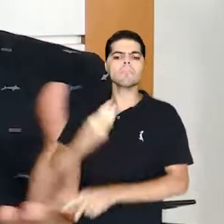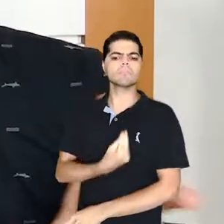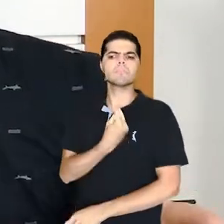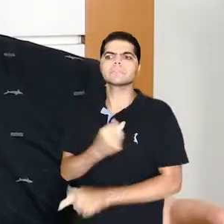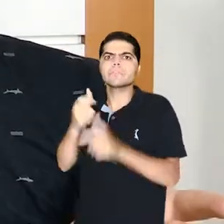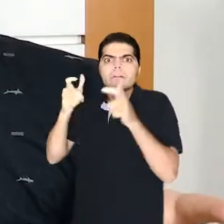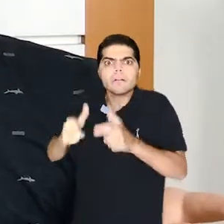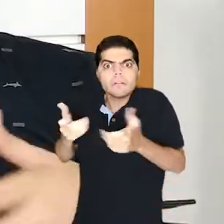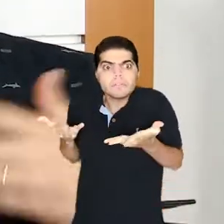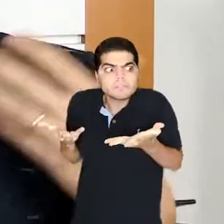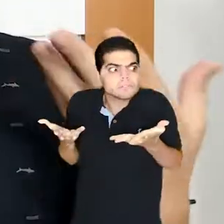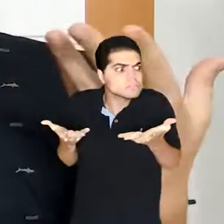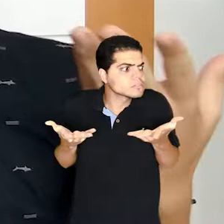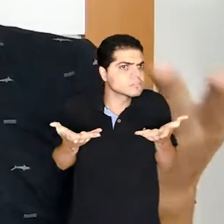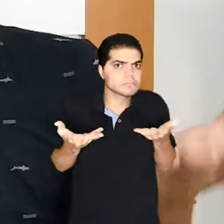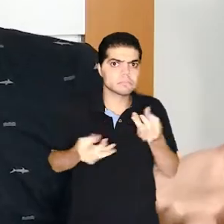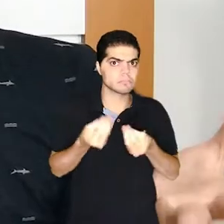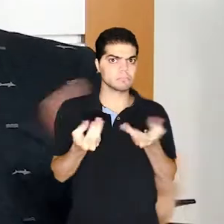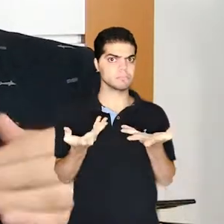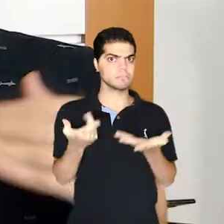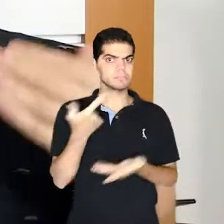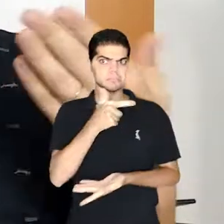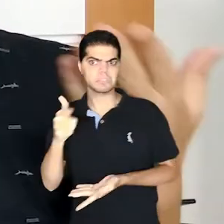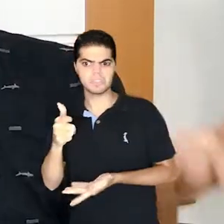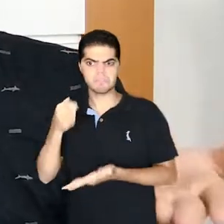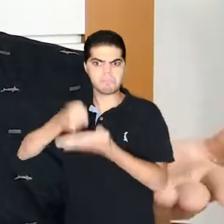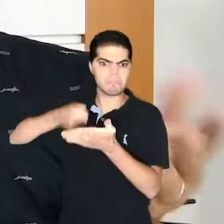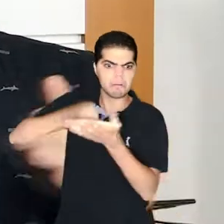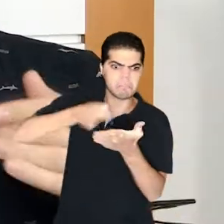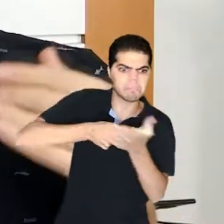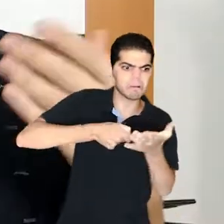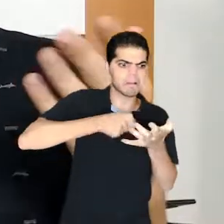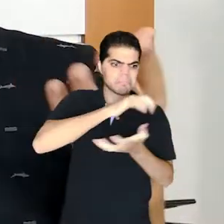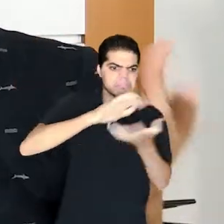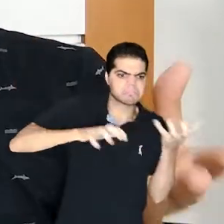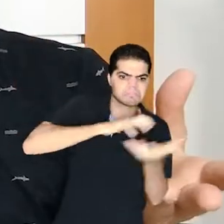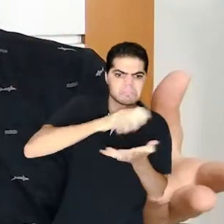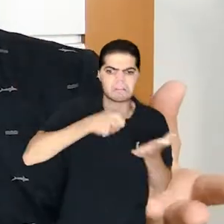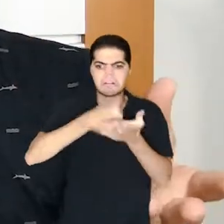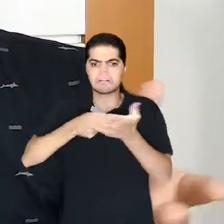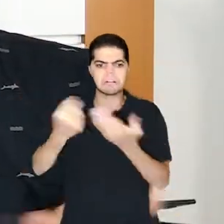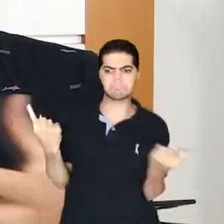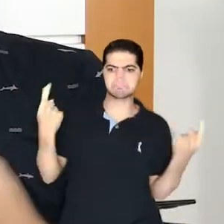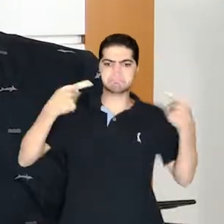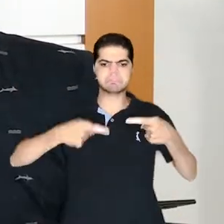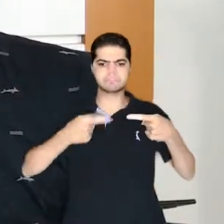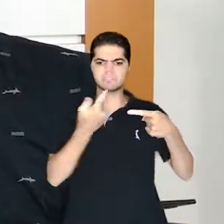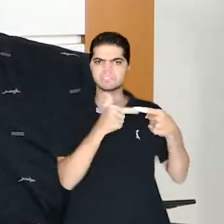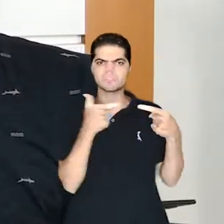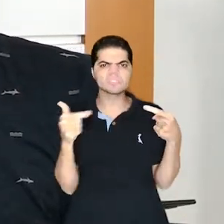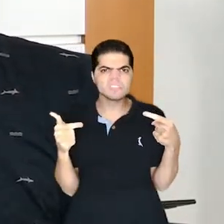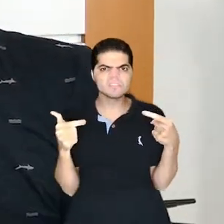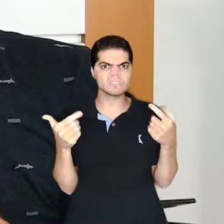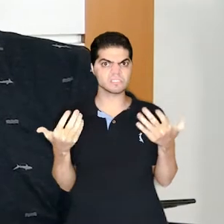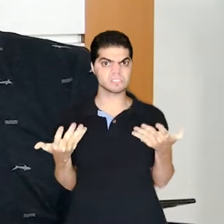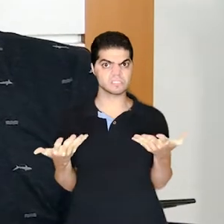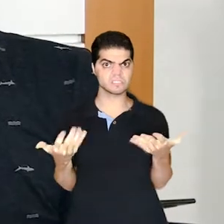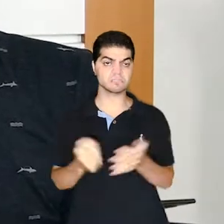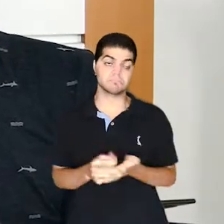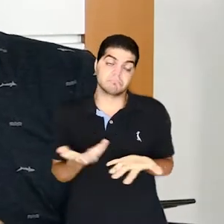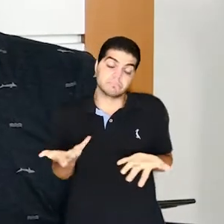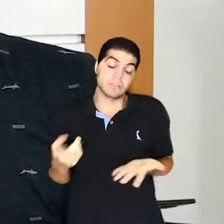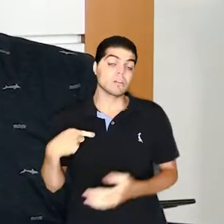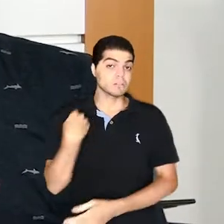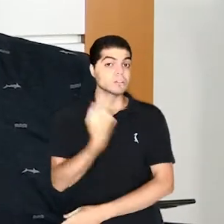brasileiro neste processo. Não teve batalhas, não teve conflitos, não tiveram disputas na independência do Brasil? Afinal,